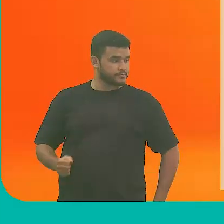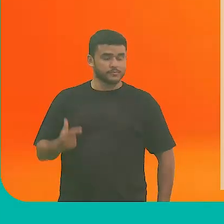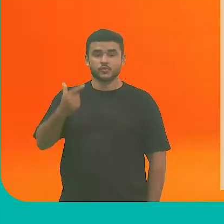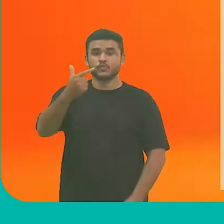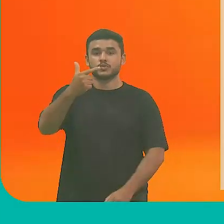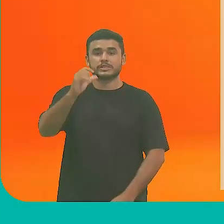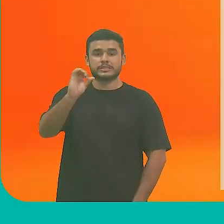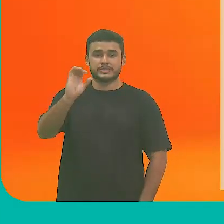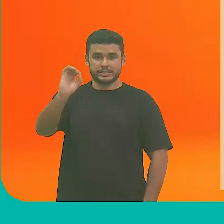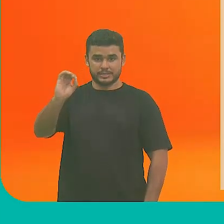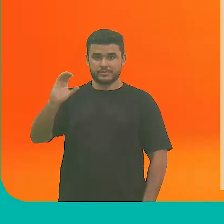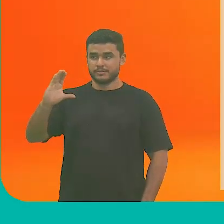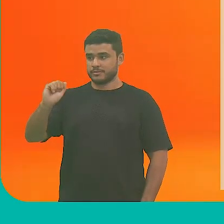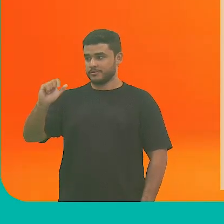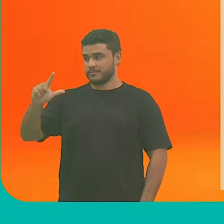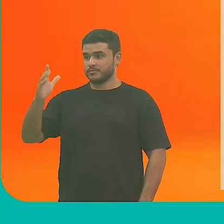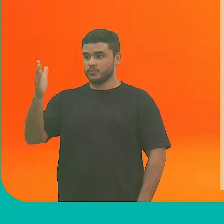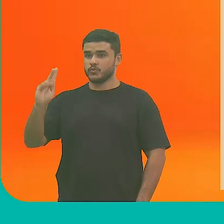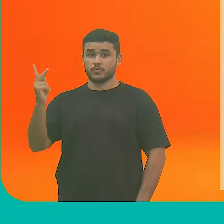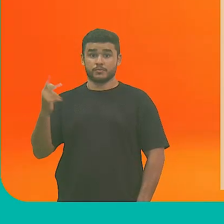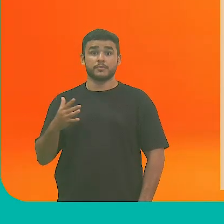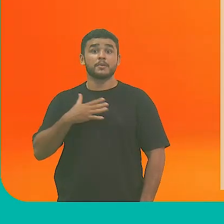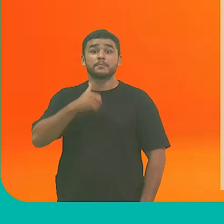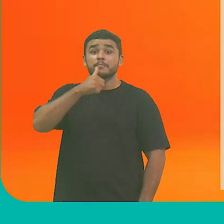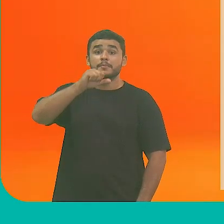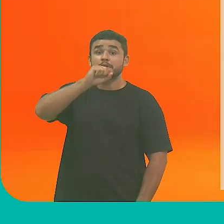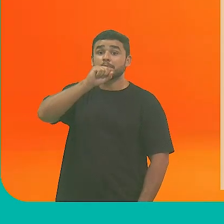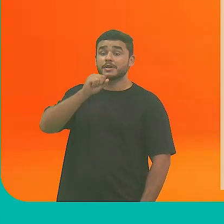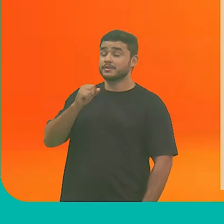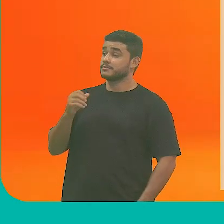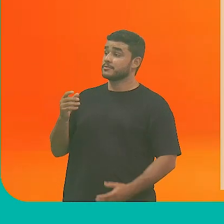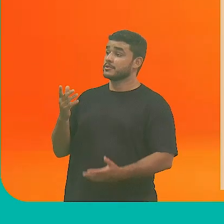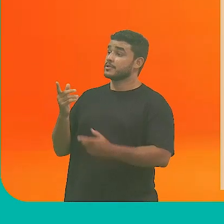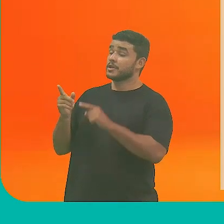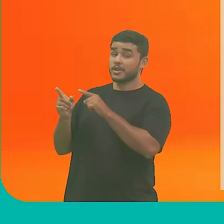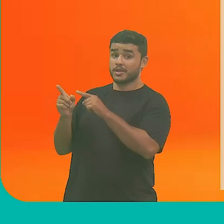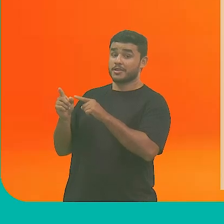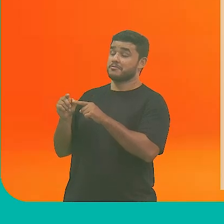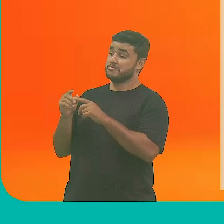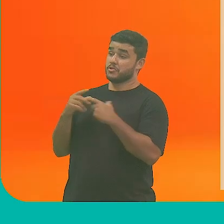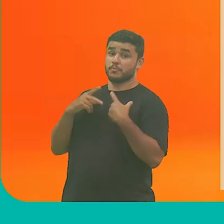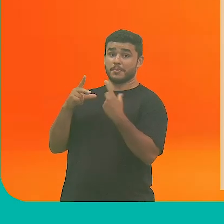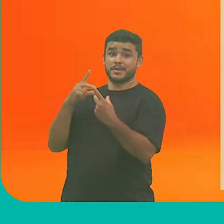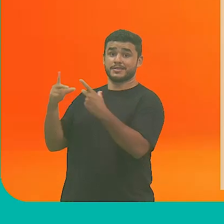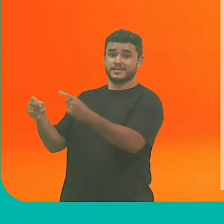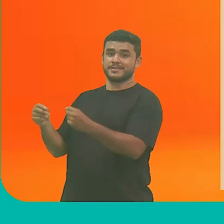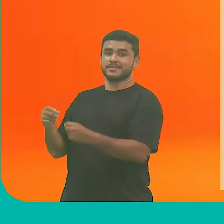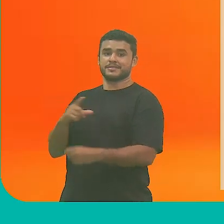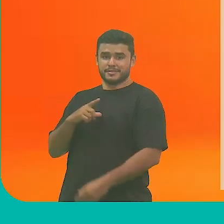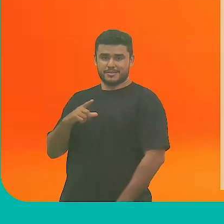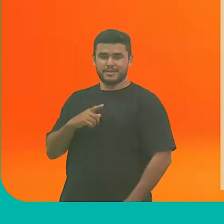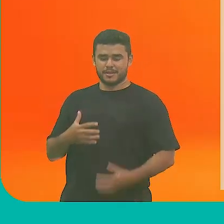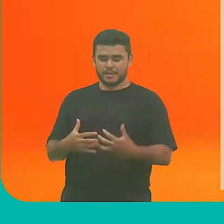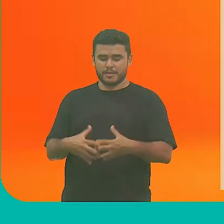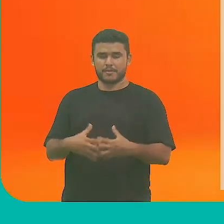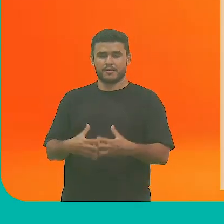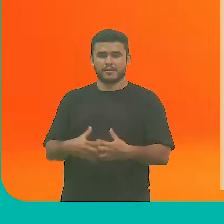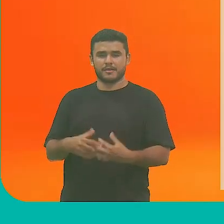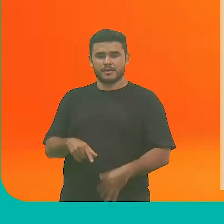né? Eletrônica, ela agora não quer outra vida. Ela liga o bicho lá, o bicho vai limpando todinho, então ela já não gasta